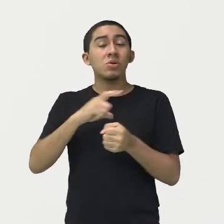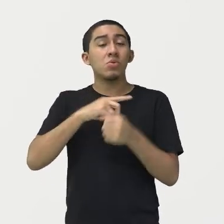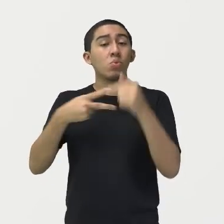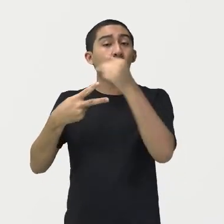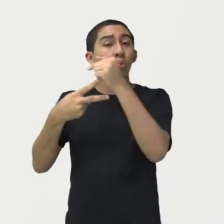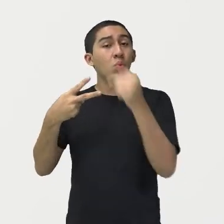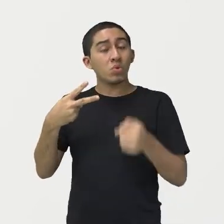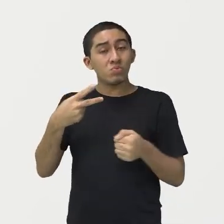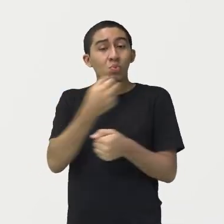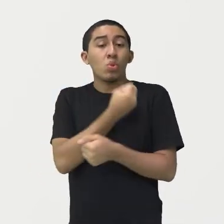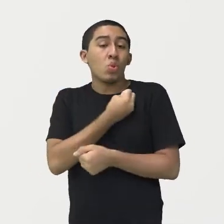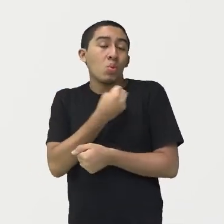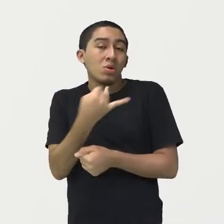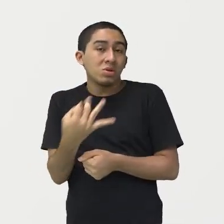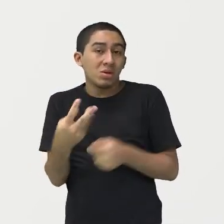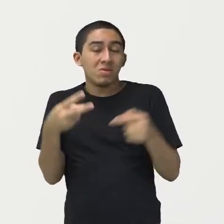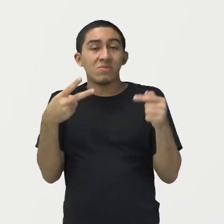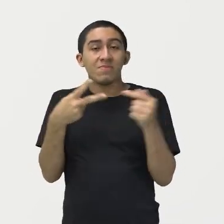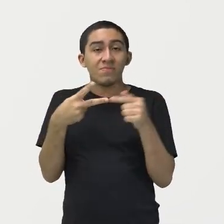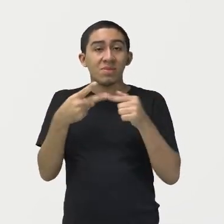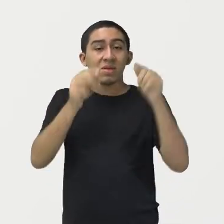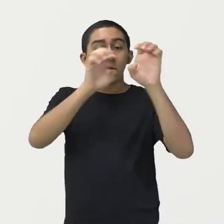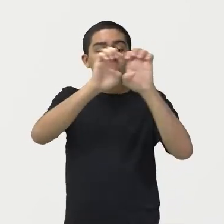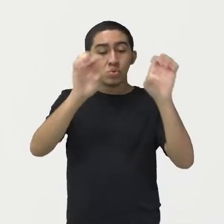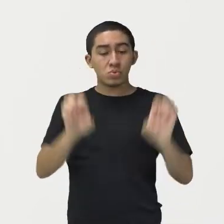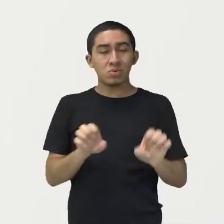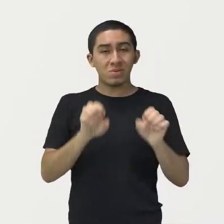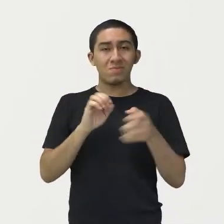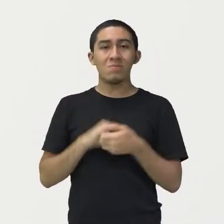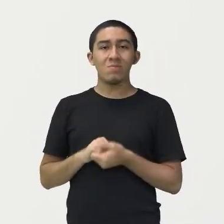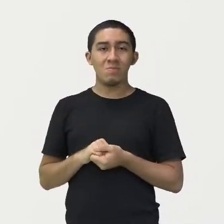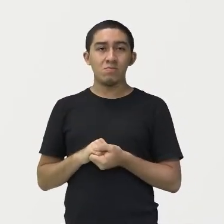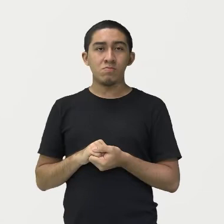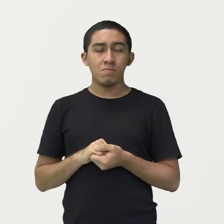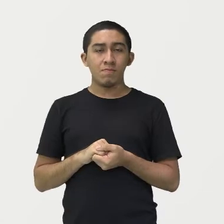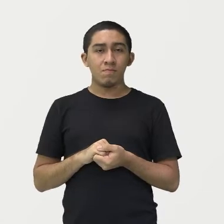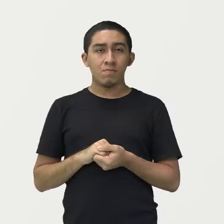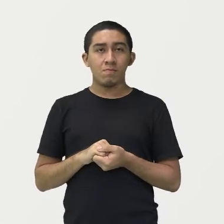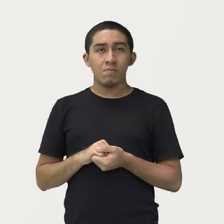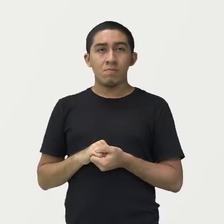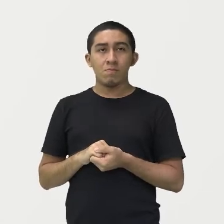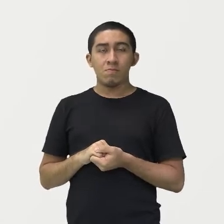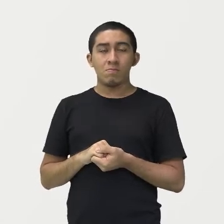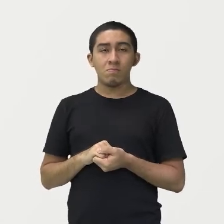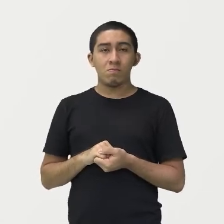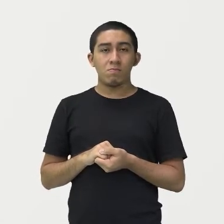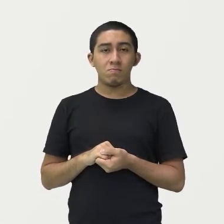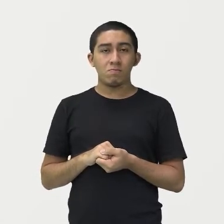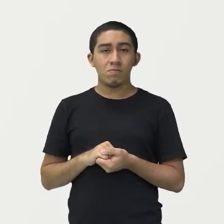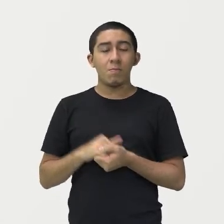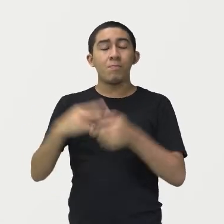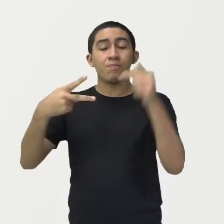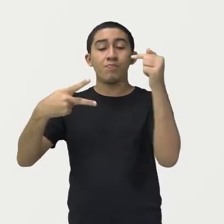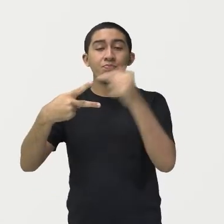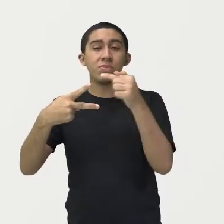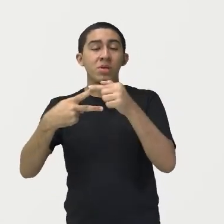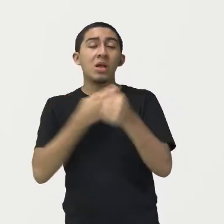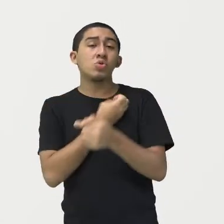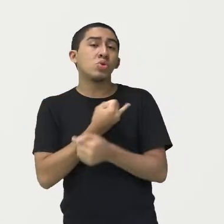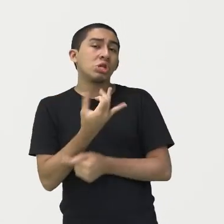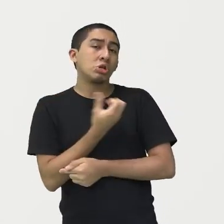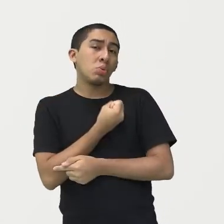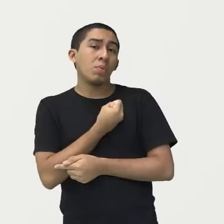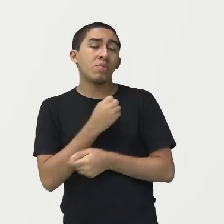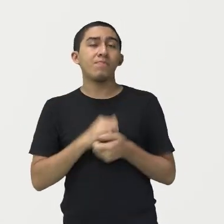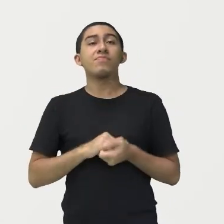formas, numéricas e estruturais. Mutações cromossômica numérica, que recebe